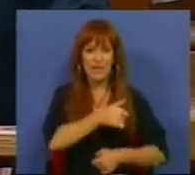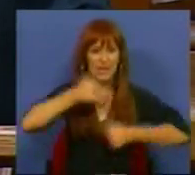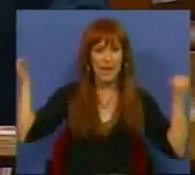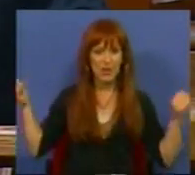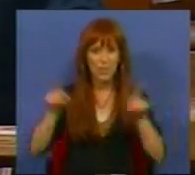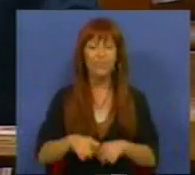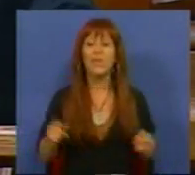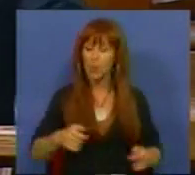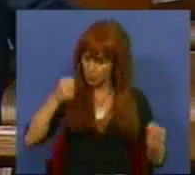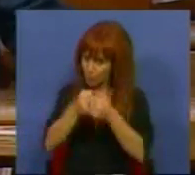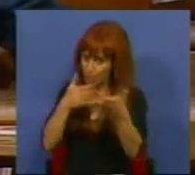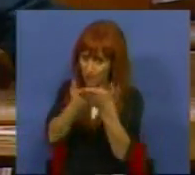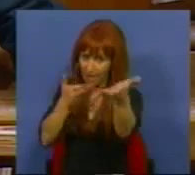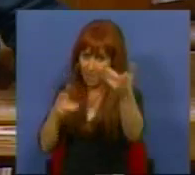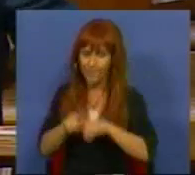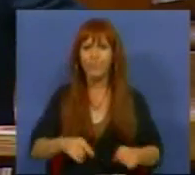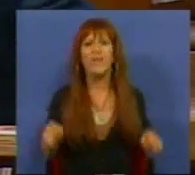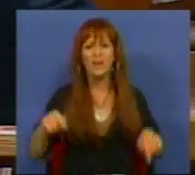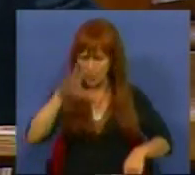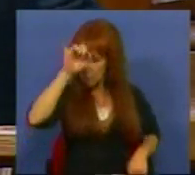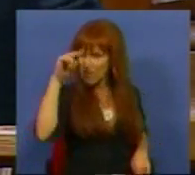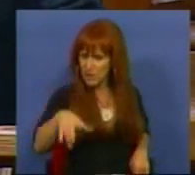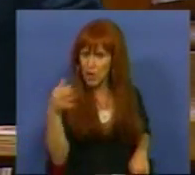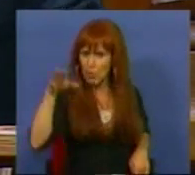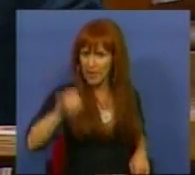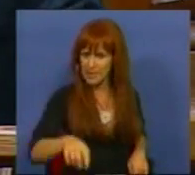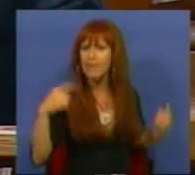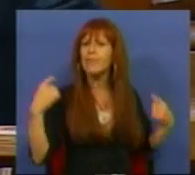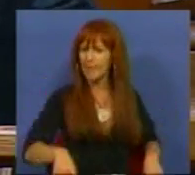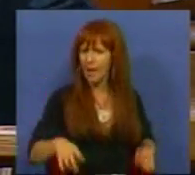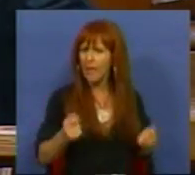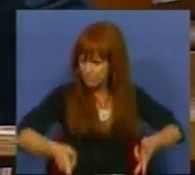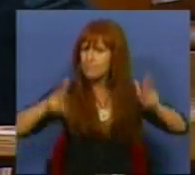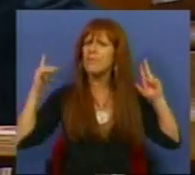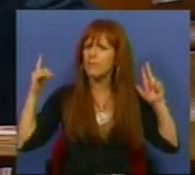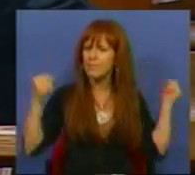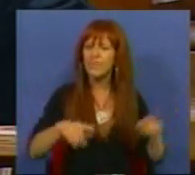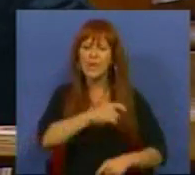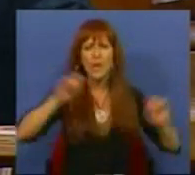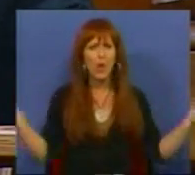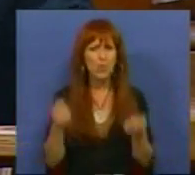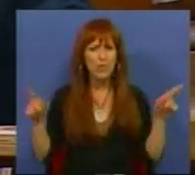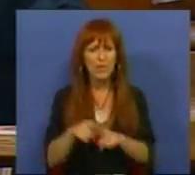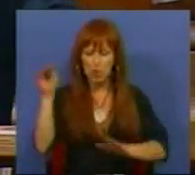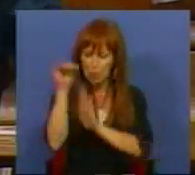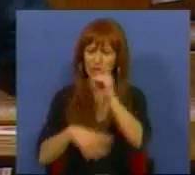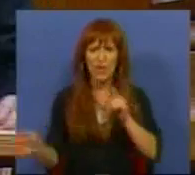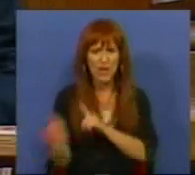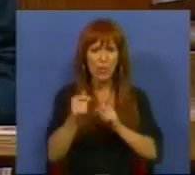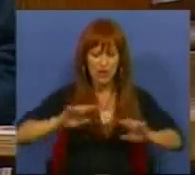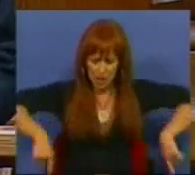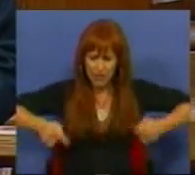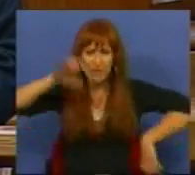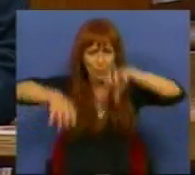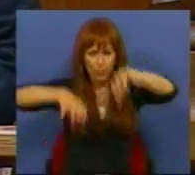cidades. Fica o desafio. Está o Governo e o Partido Socialista disponíveis para promover um Programa Nacional de